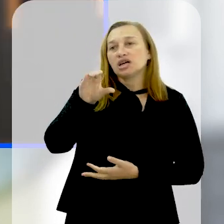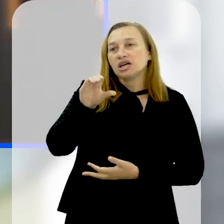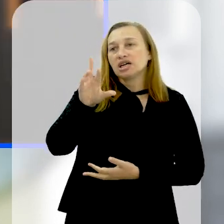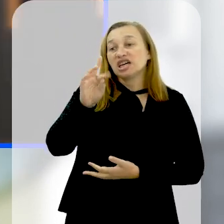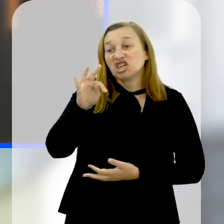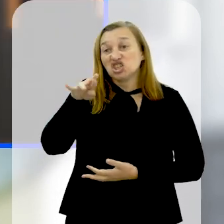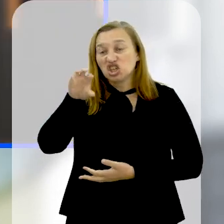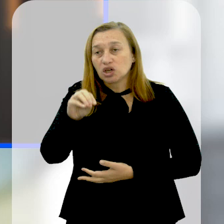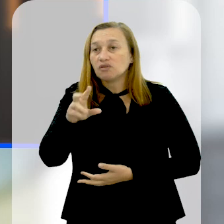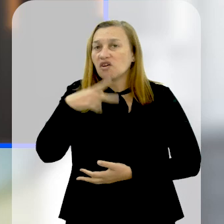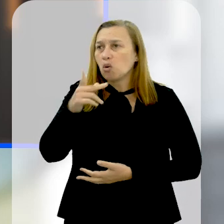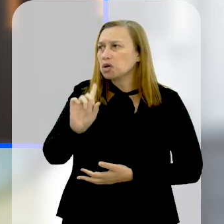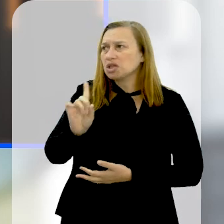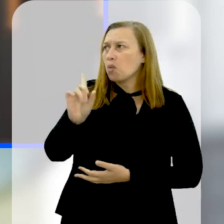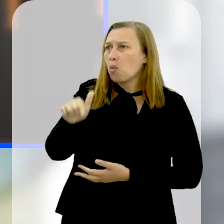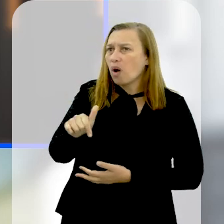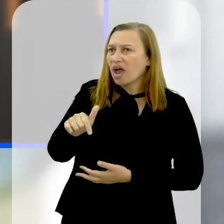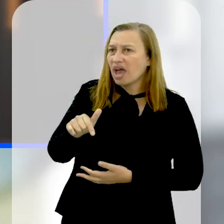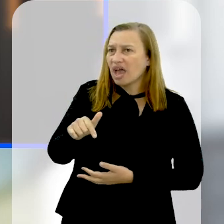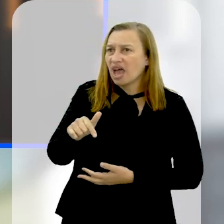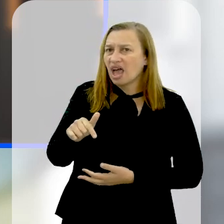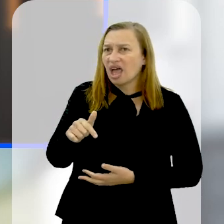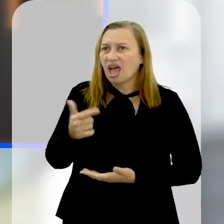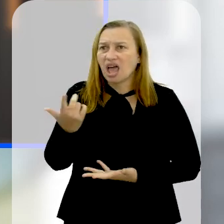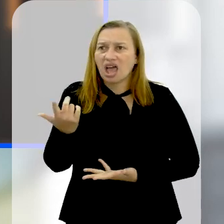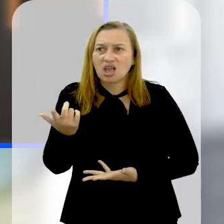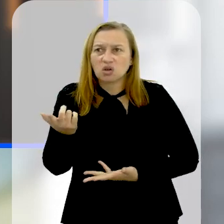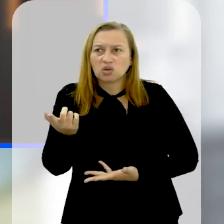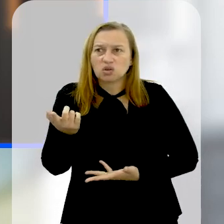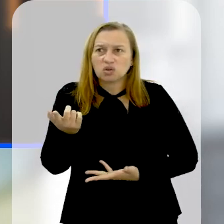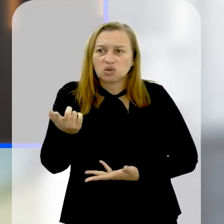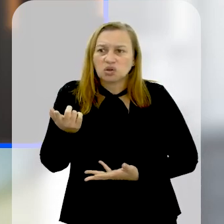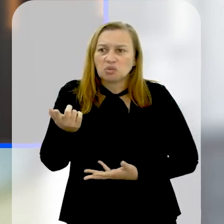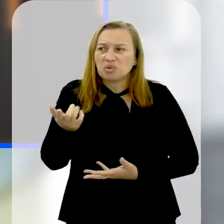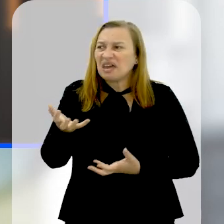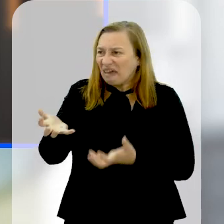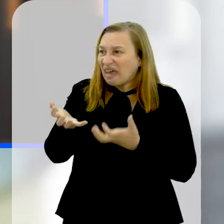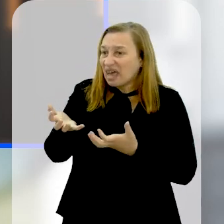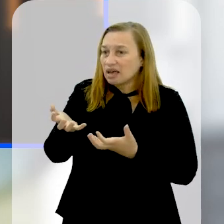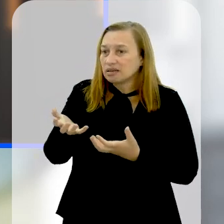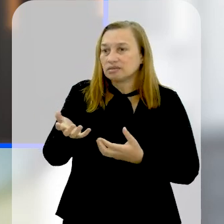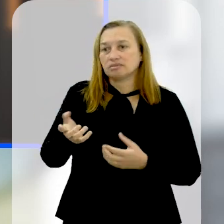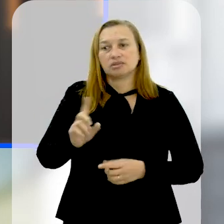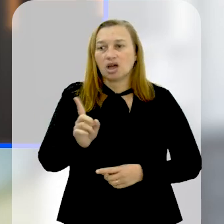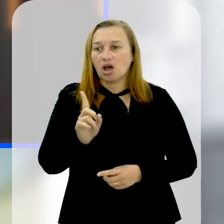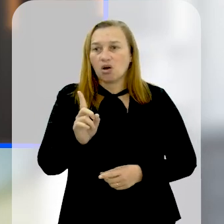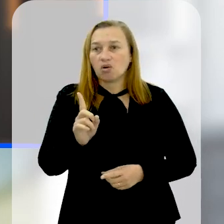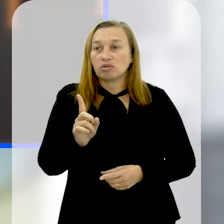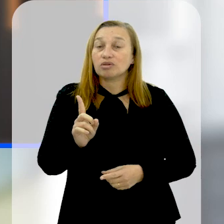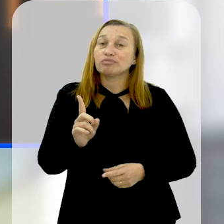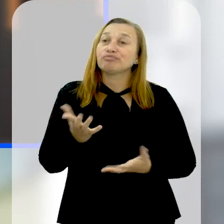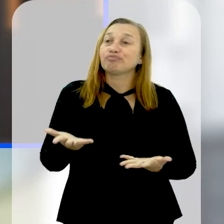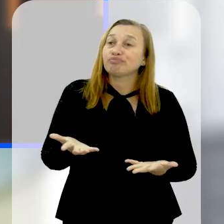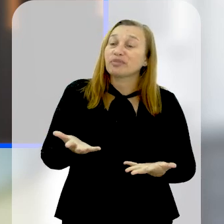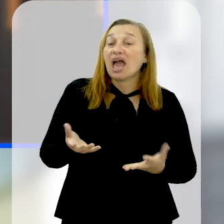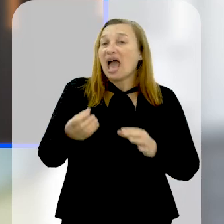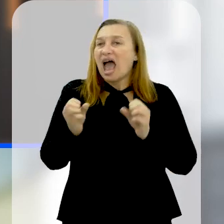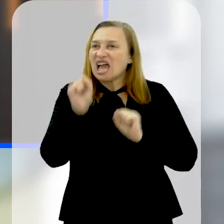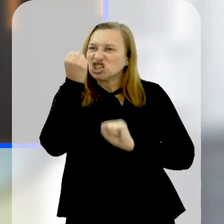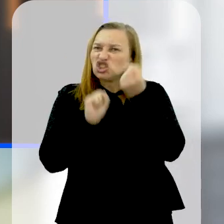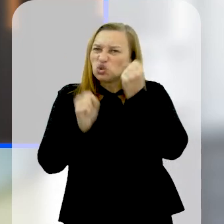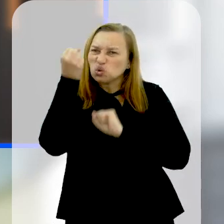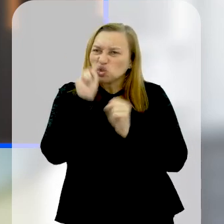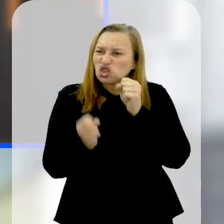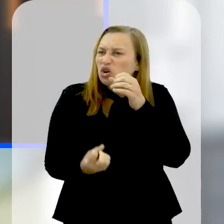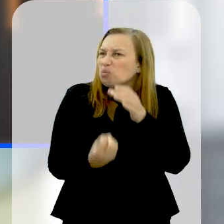Cristiano falou exatamente isso, que isso não é aleatório, né? É proposital. Porque essas indústrias